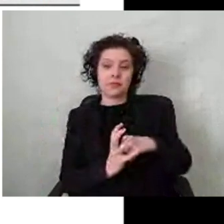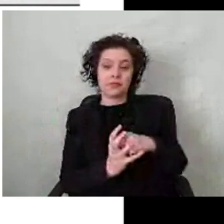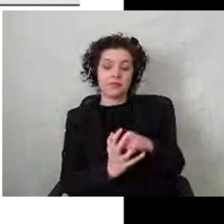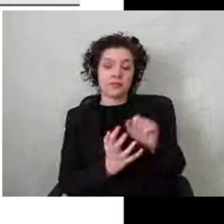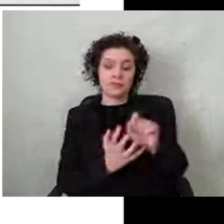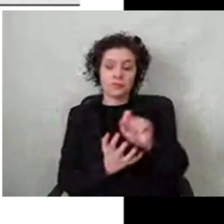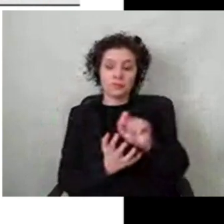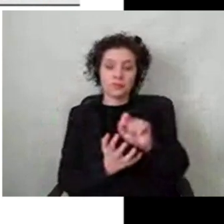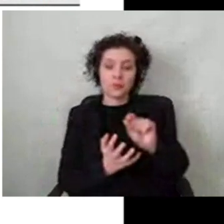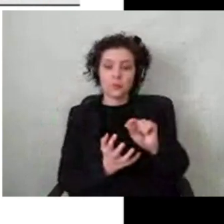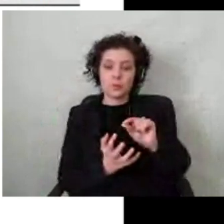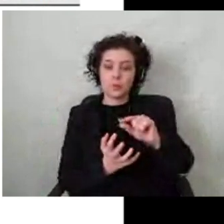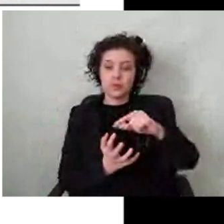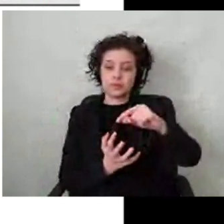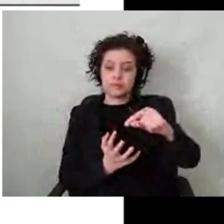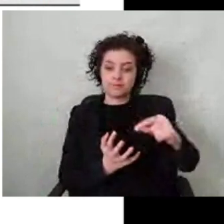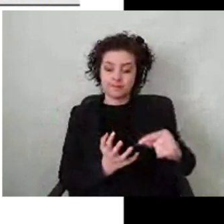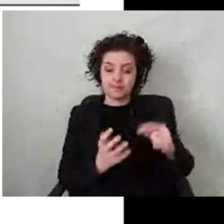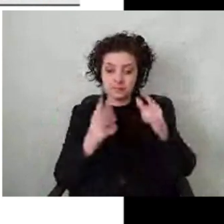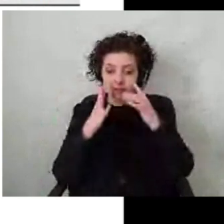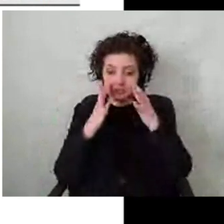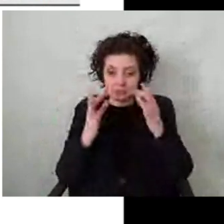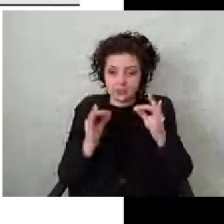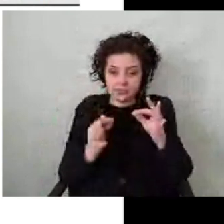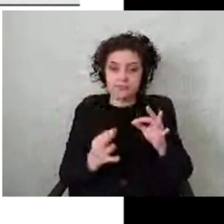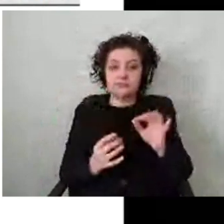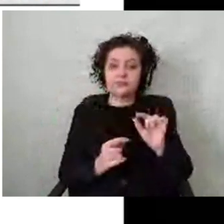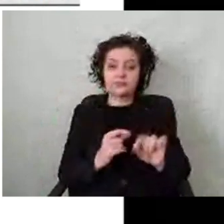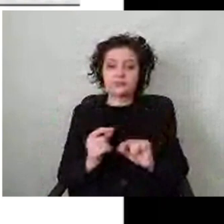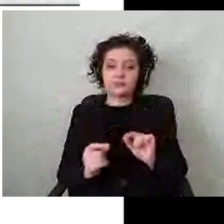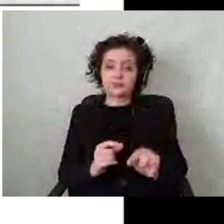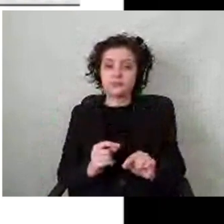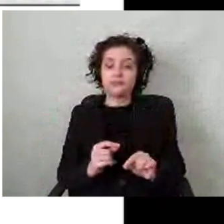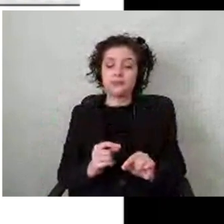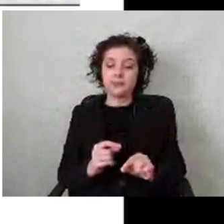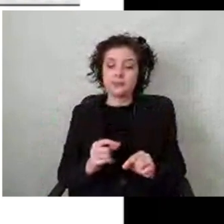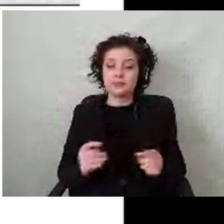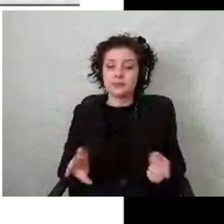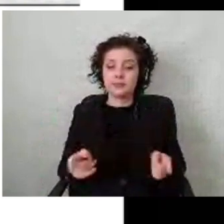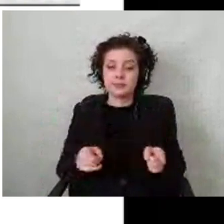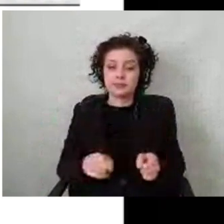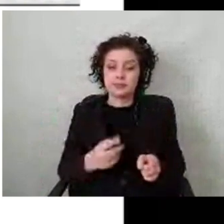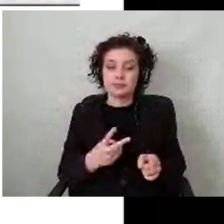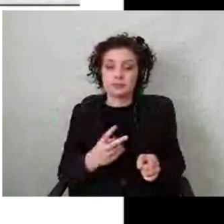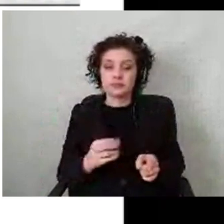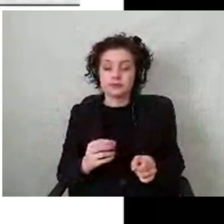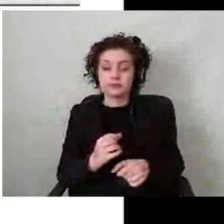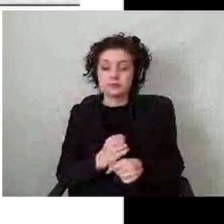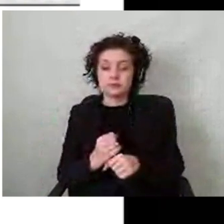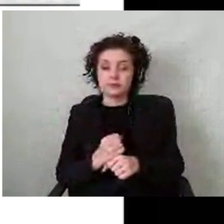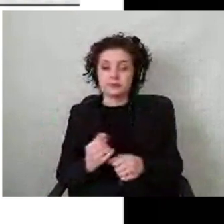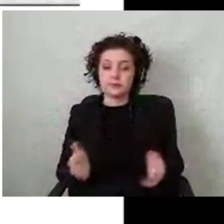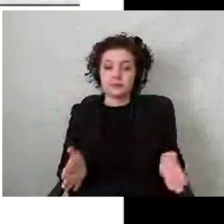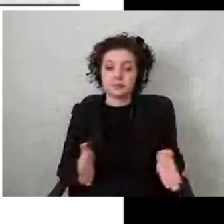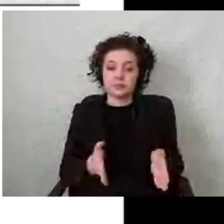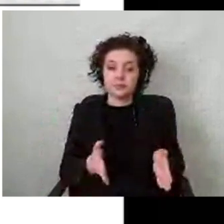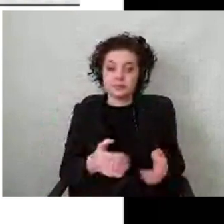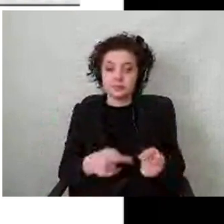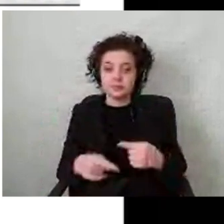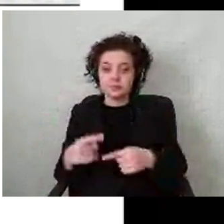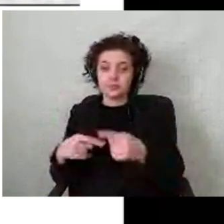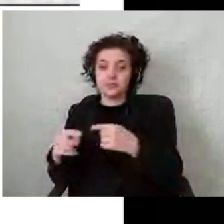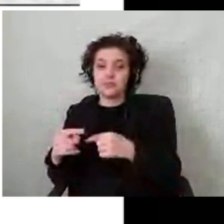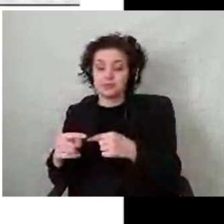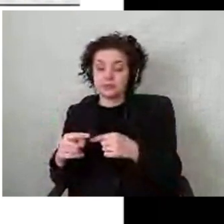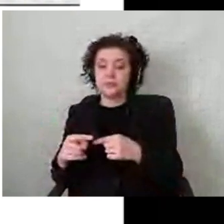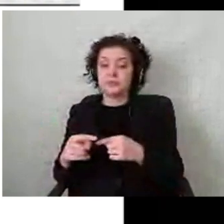atenção, acho que a gente tem que prestar muita atenção nesse problema, em menos de 20 anos, a introdução de 3 coronavírus de alta patogenicidade